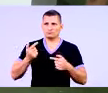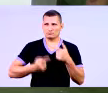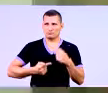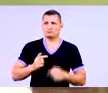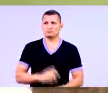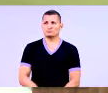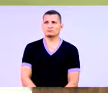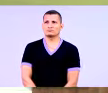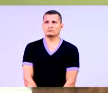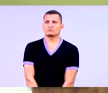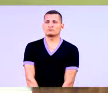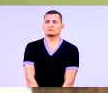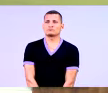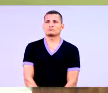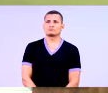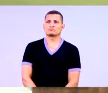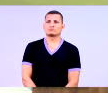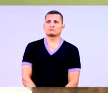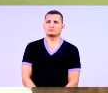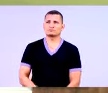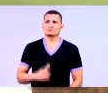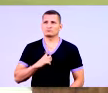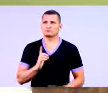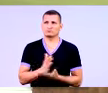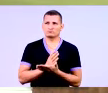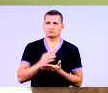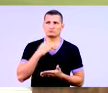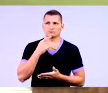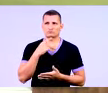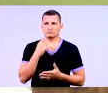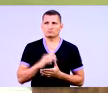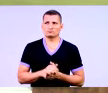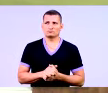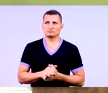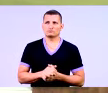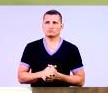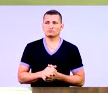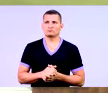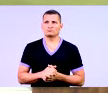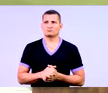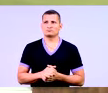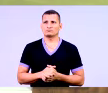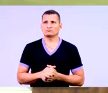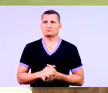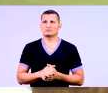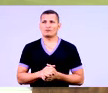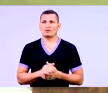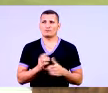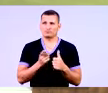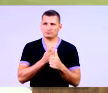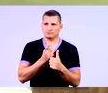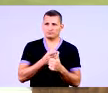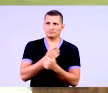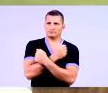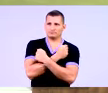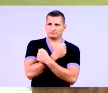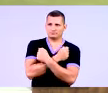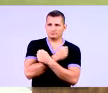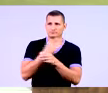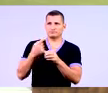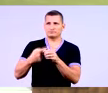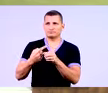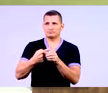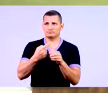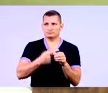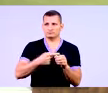a ouvir alguns informes ouvir algumas dúvidas primeiro eu queria mandar um abraço aqui para o pessoal da alta floresta o